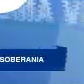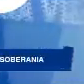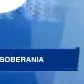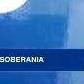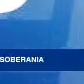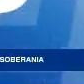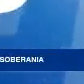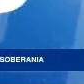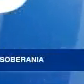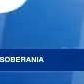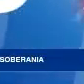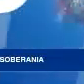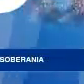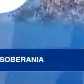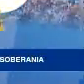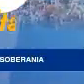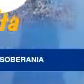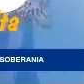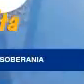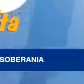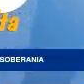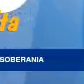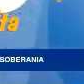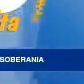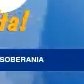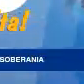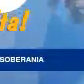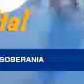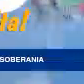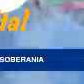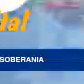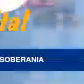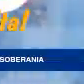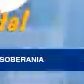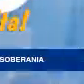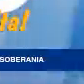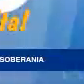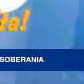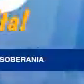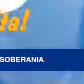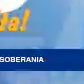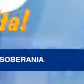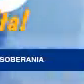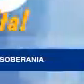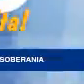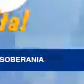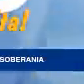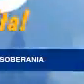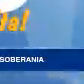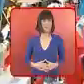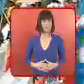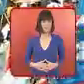Em Portugal e na Europa, CDU, sem falta.